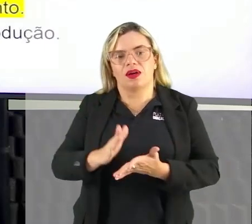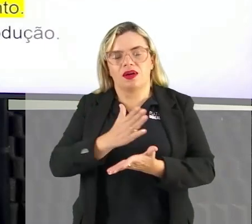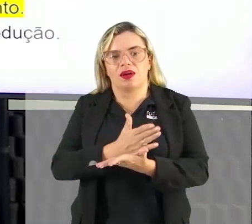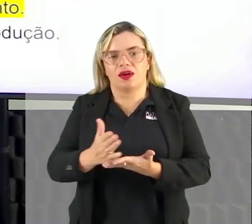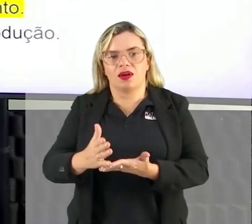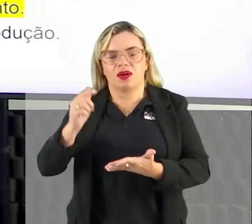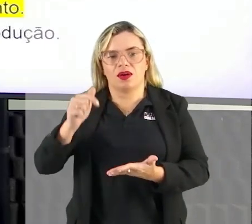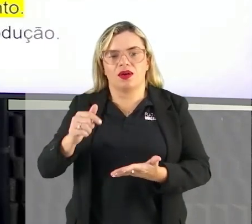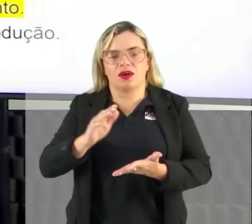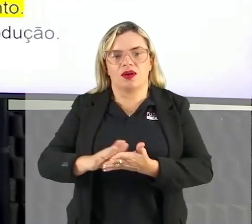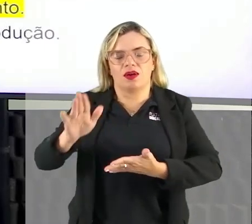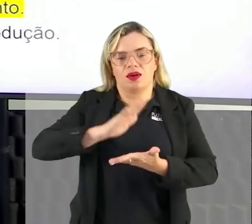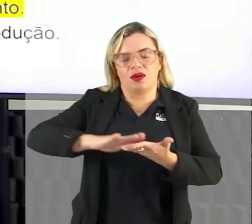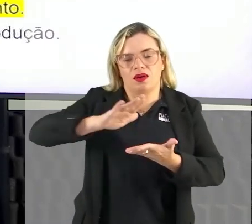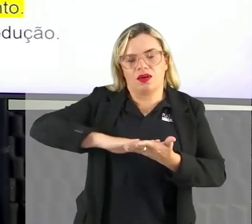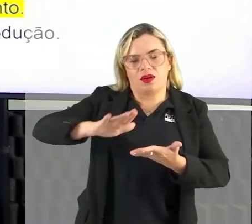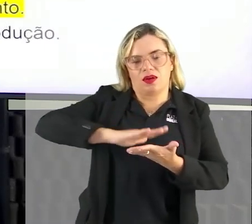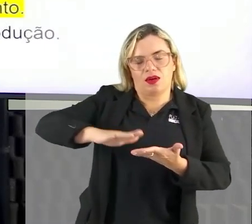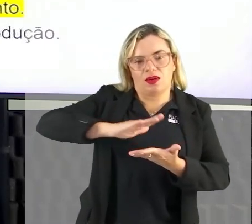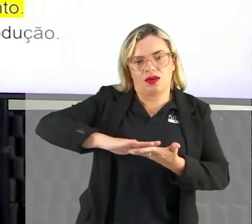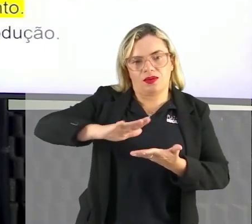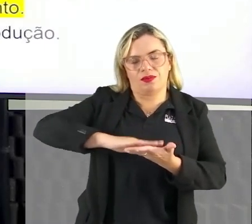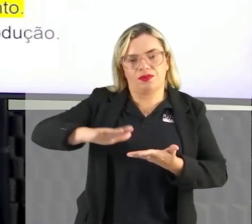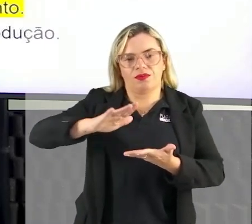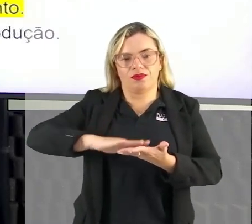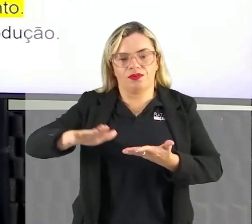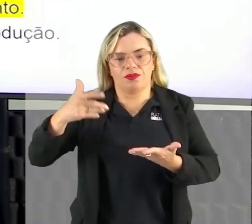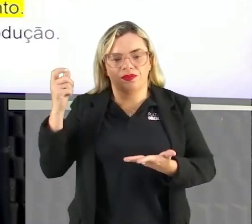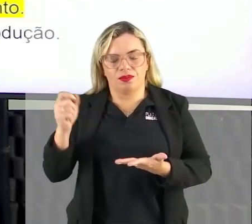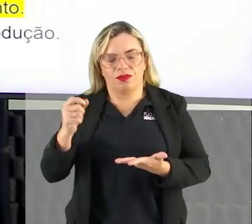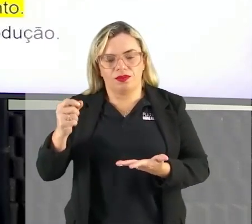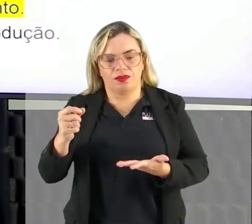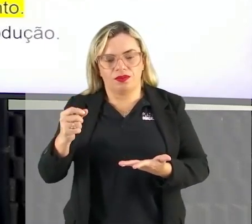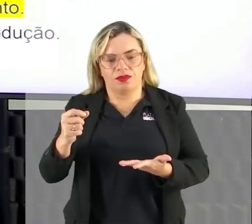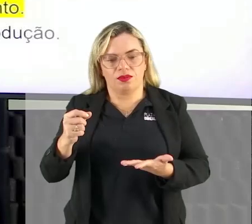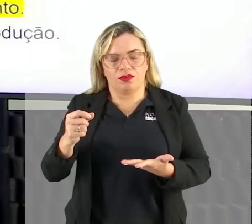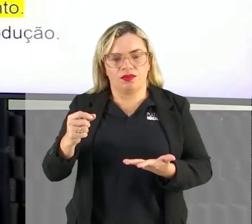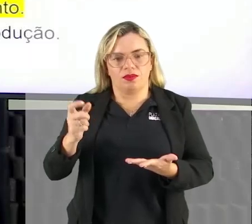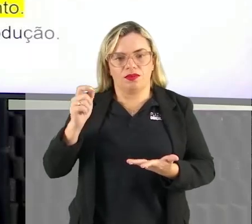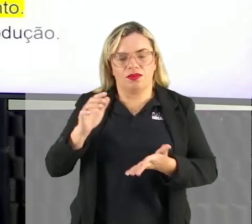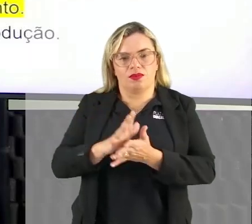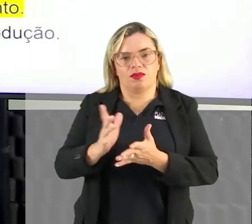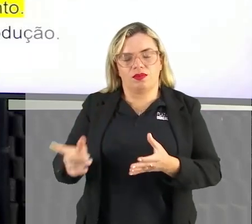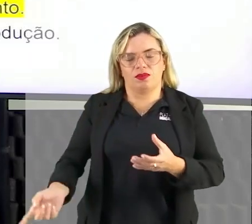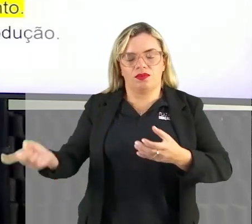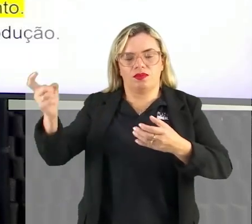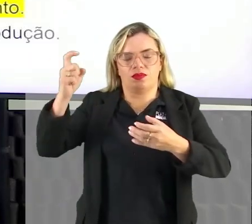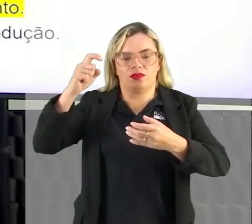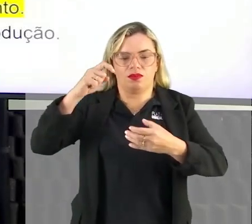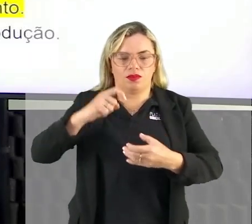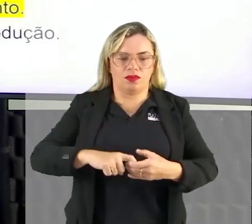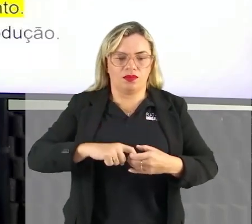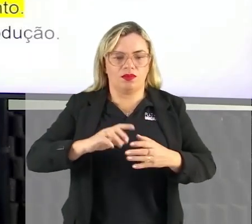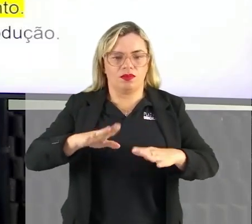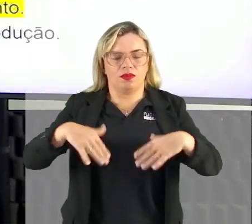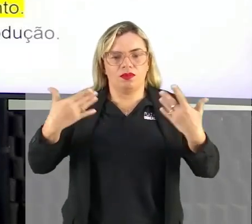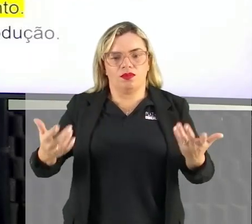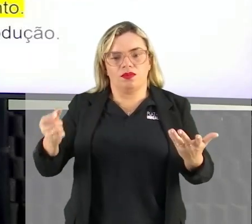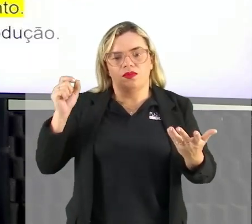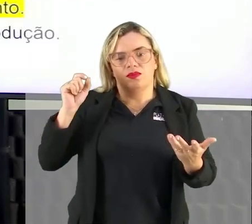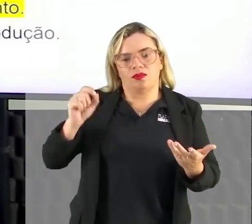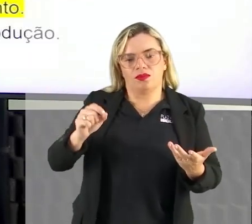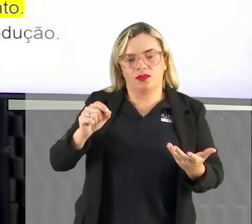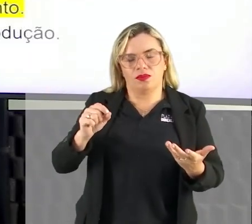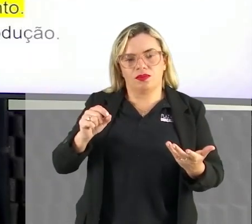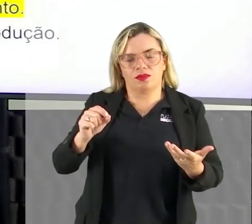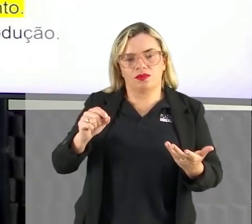ter todo um gasto, inclusive financeiro mesmo, né, para reconstruir, refazer aquilo